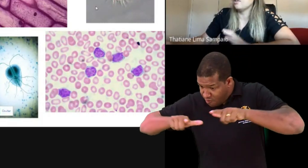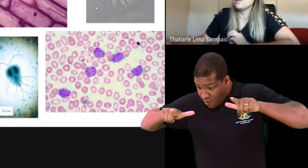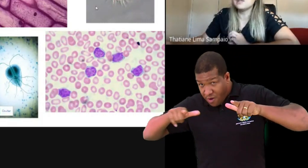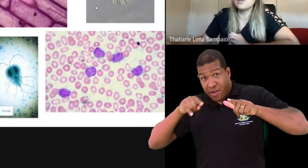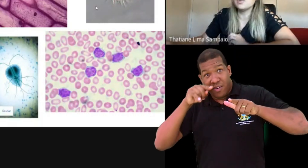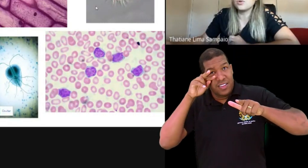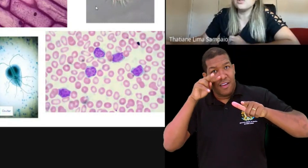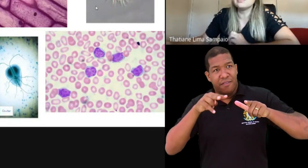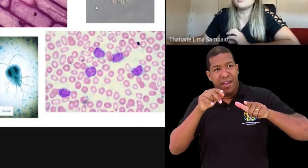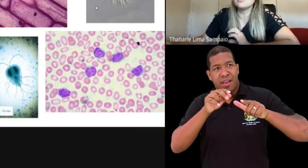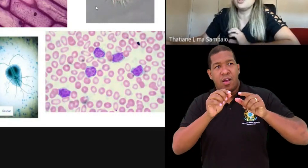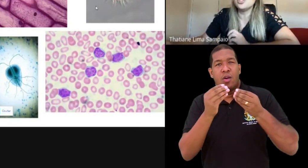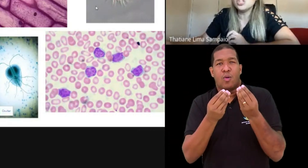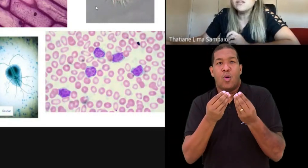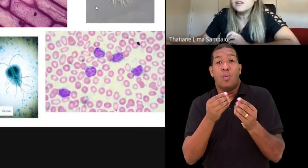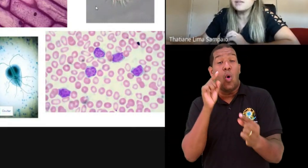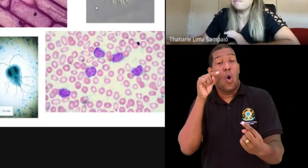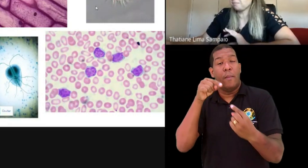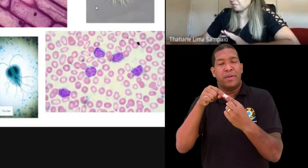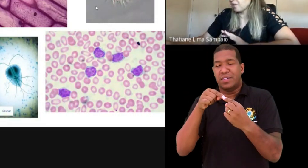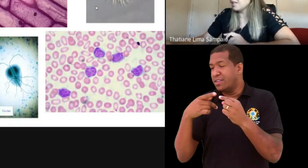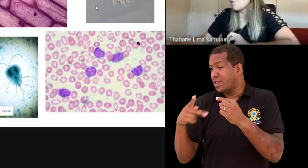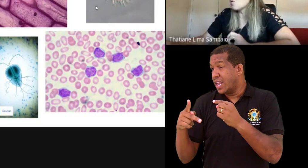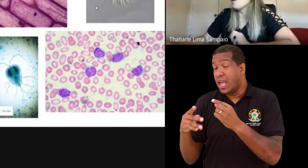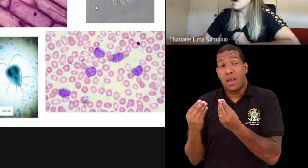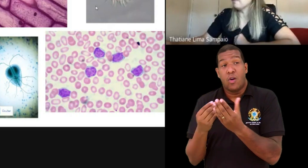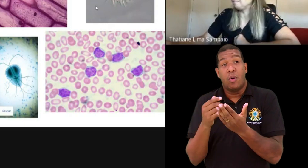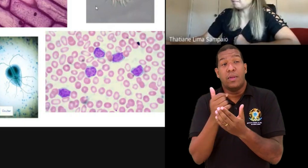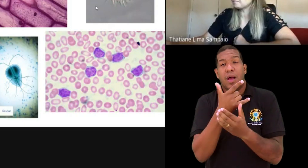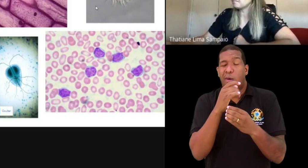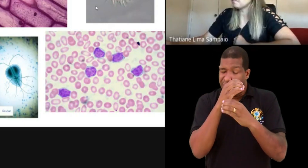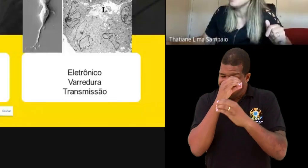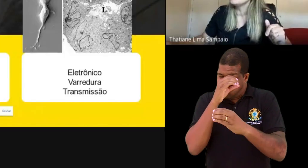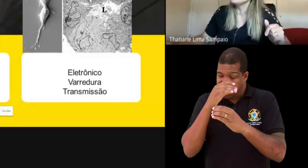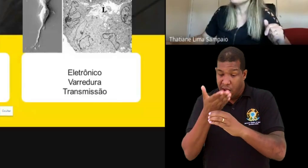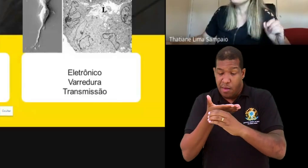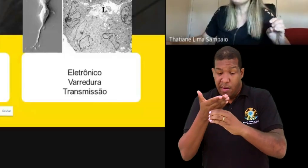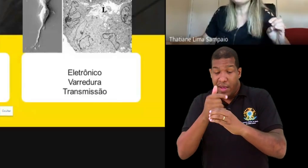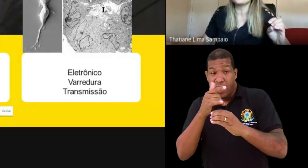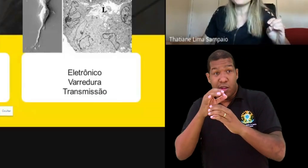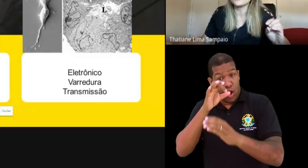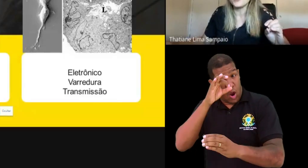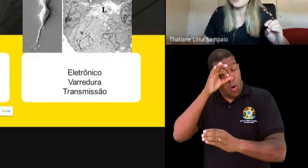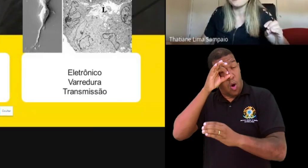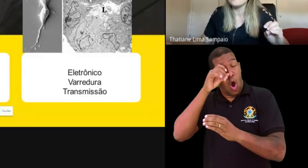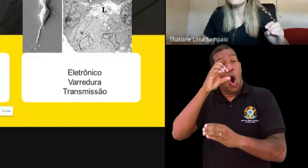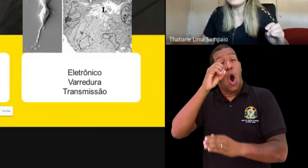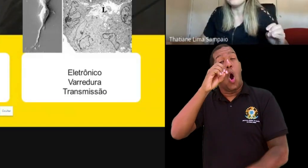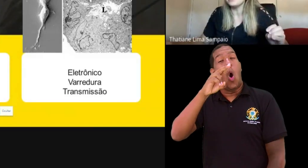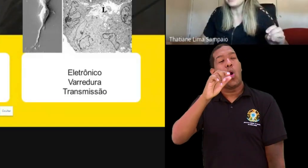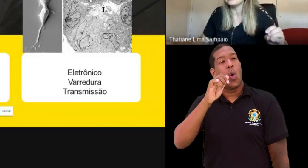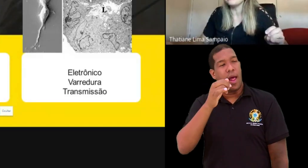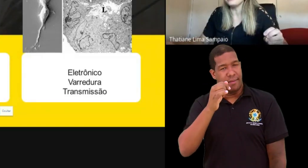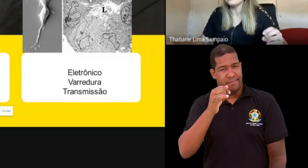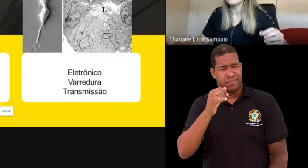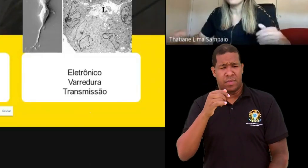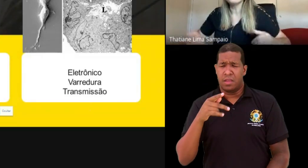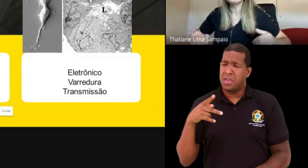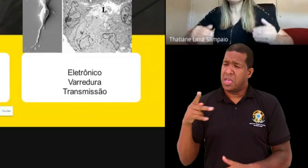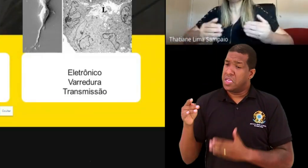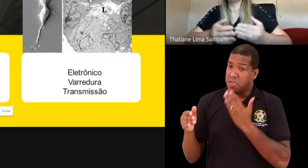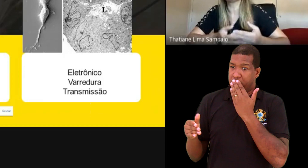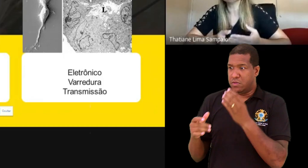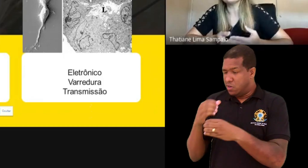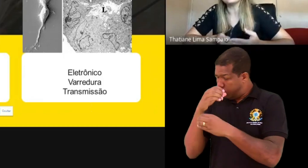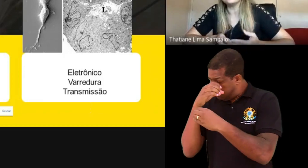do que você usou, da objetiva e da ocular. Então, os tipos de microscópio vão determinar também como